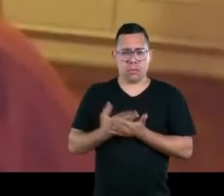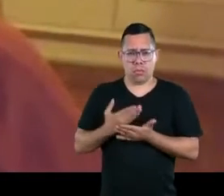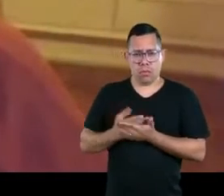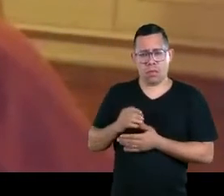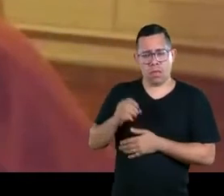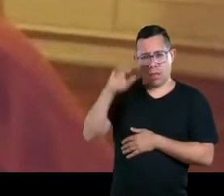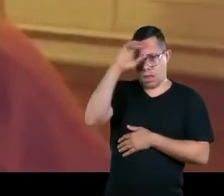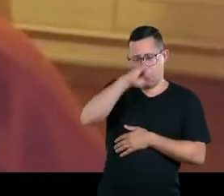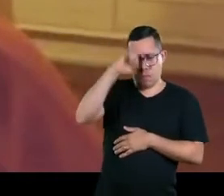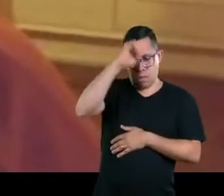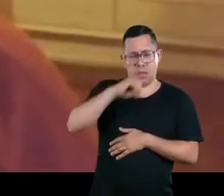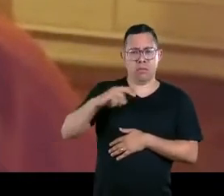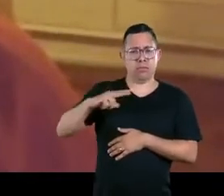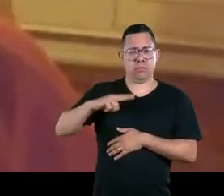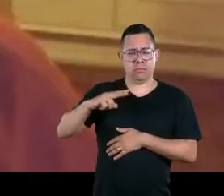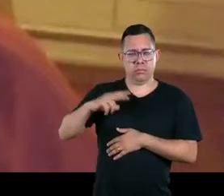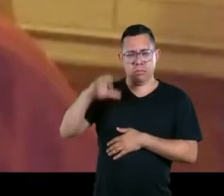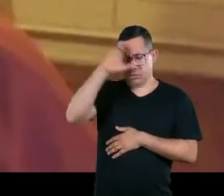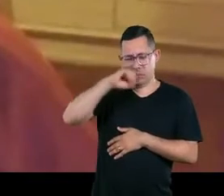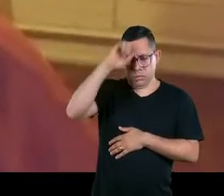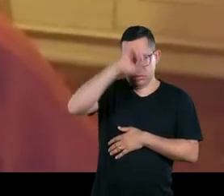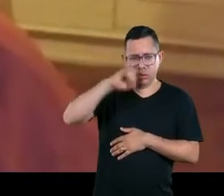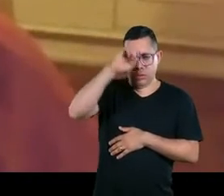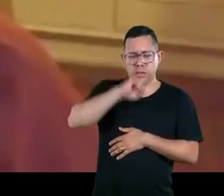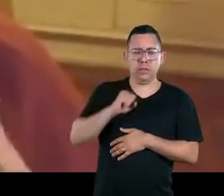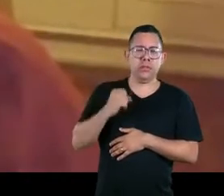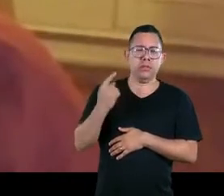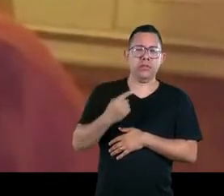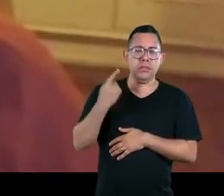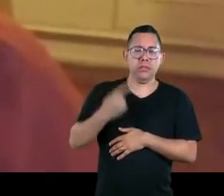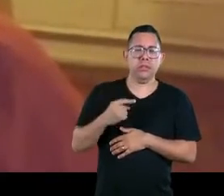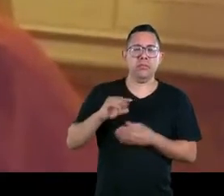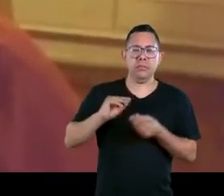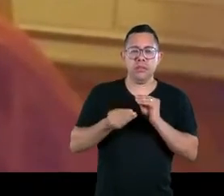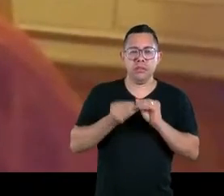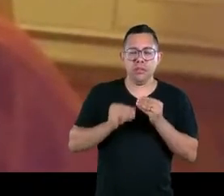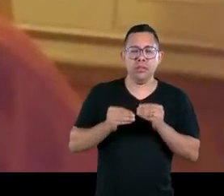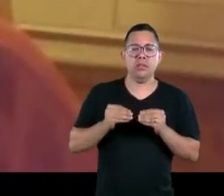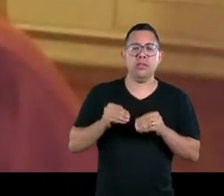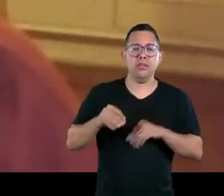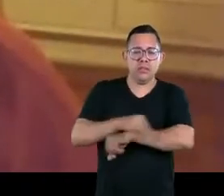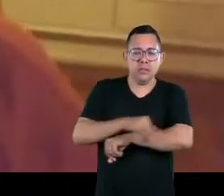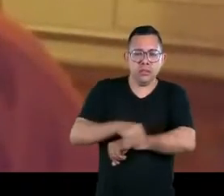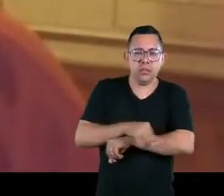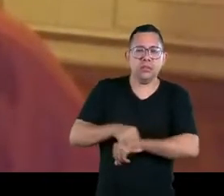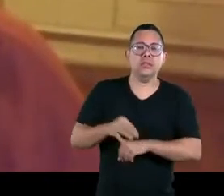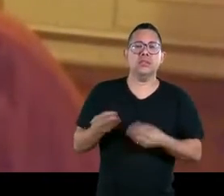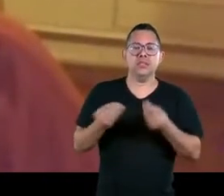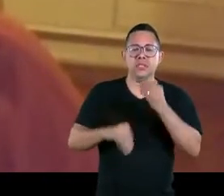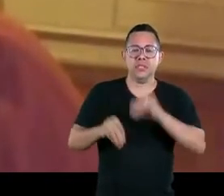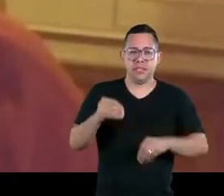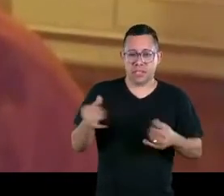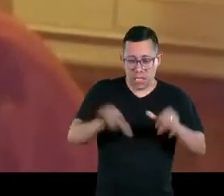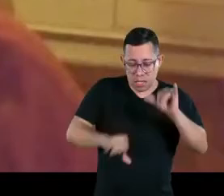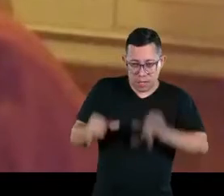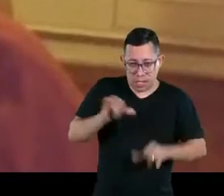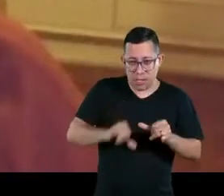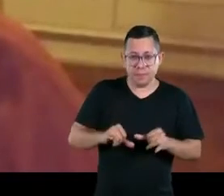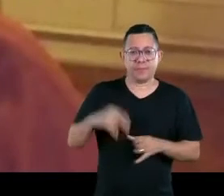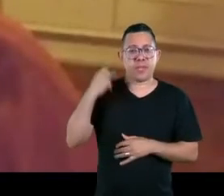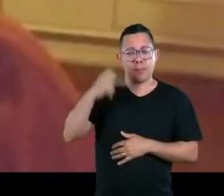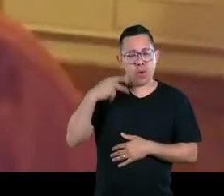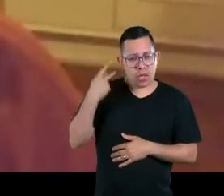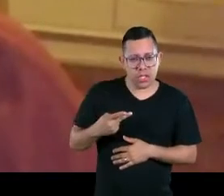ao longo de toda a vida. Ele estuda biologia, física, química, filosofia,